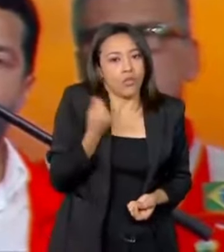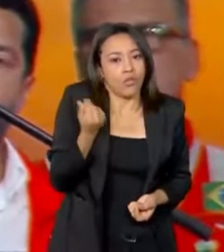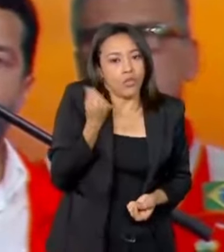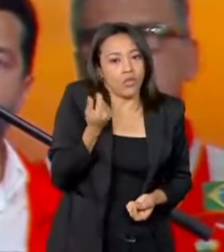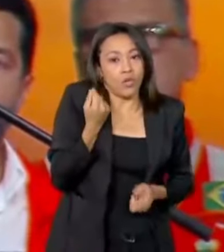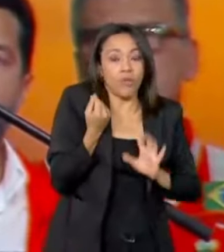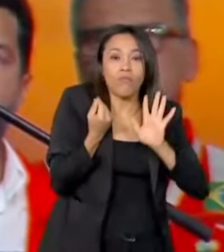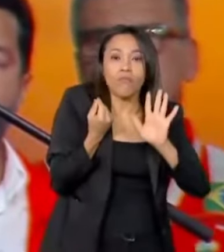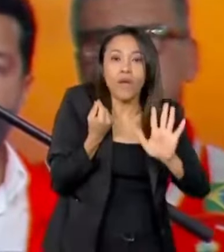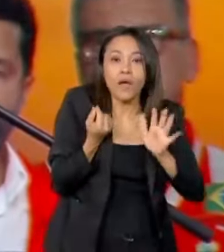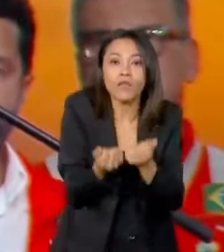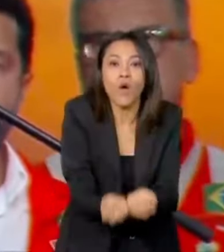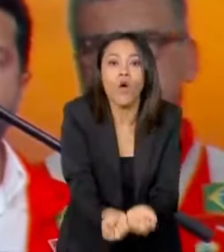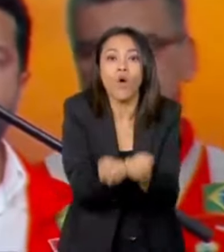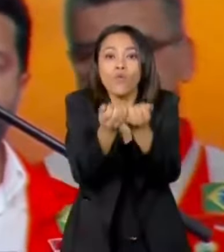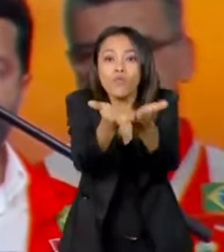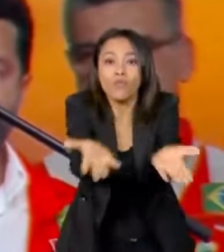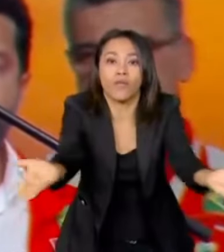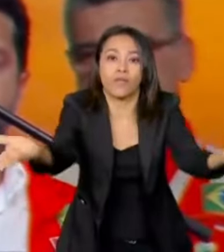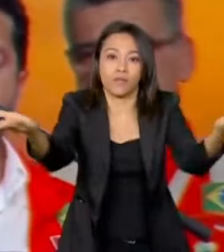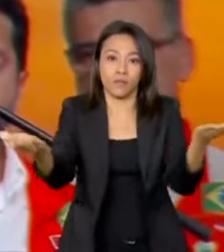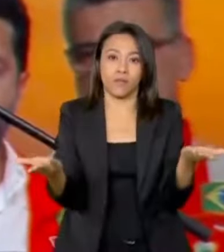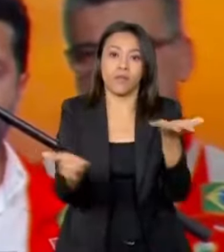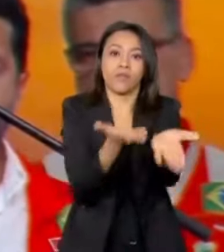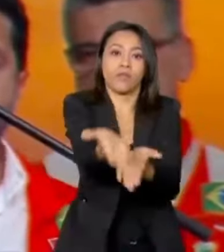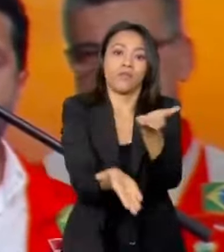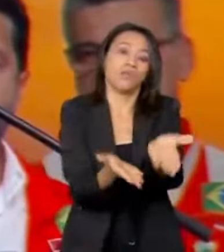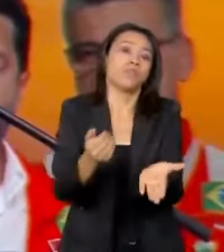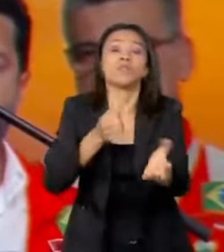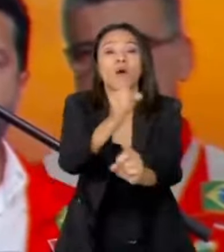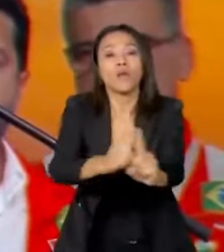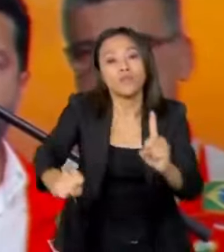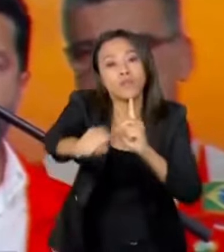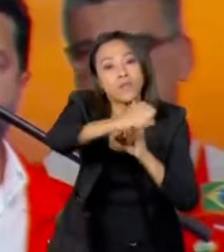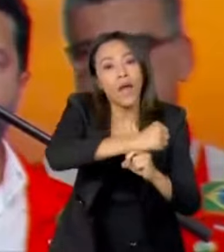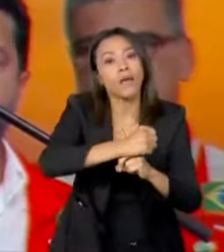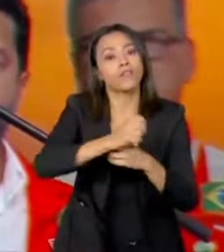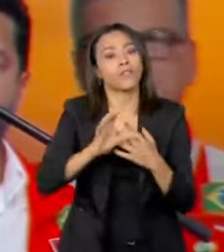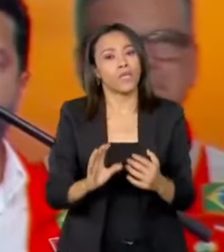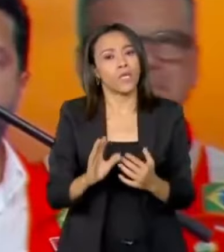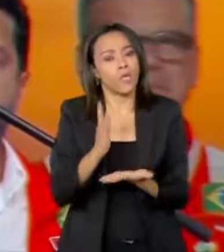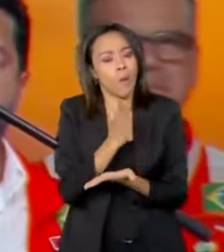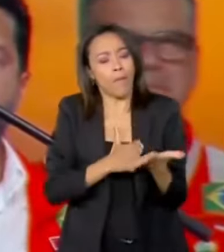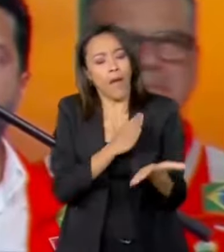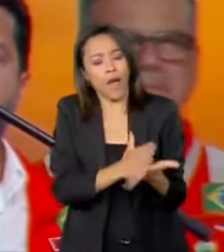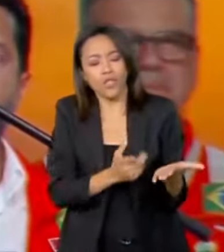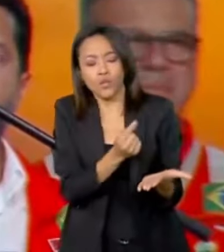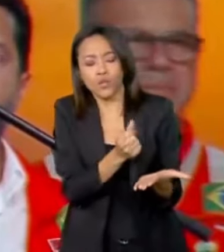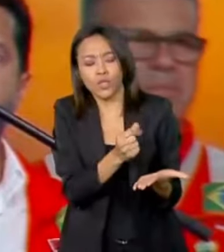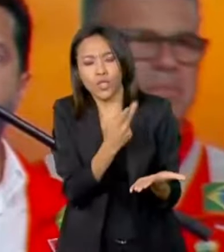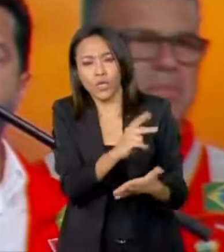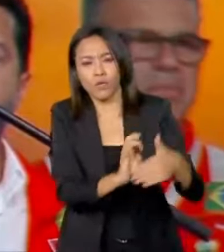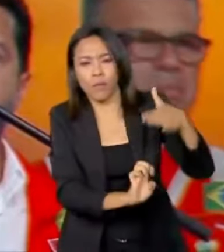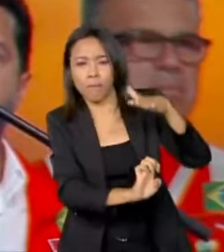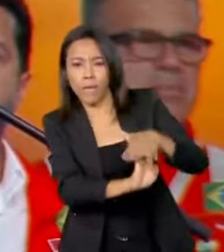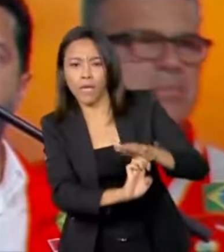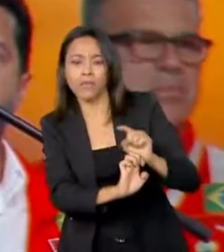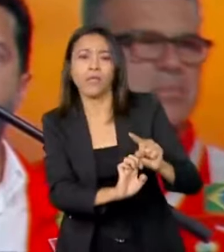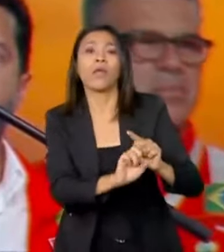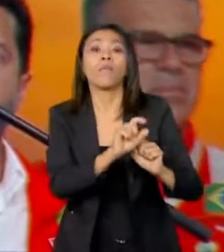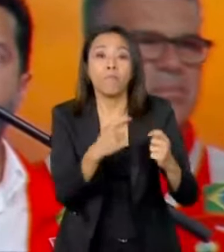prestar serviços ao conjunto da população, e uma parte da possibilidade do seu ganho tem que ser revertido